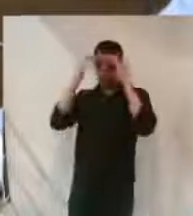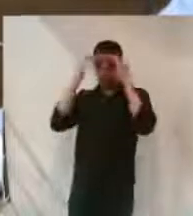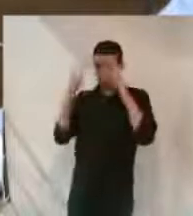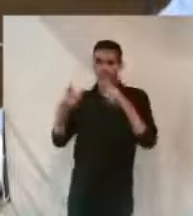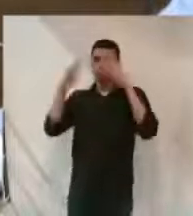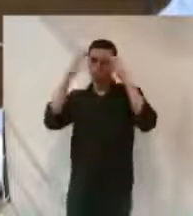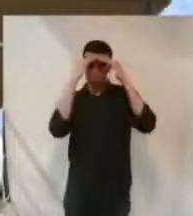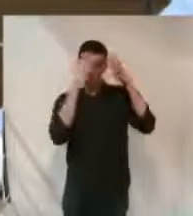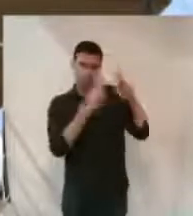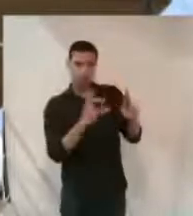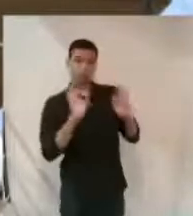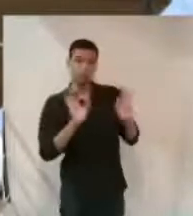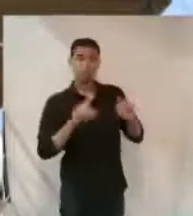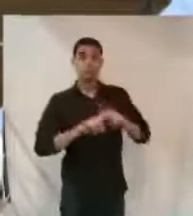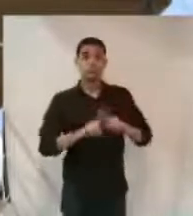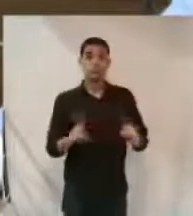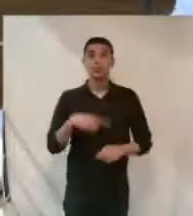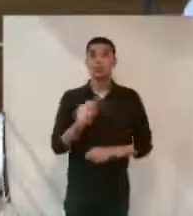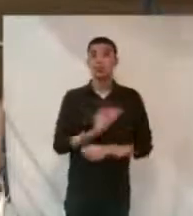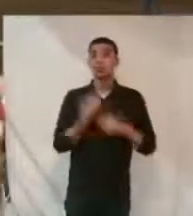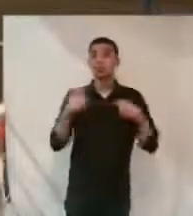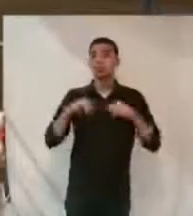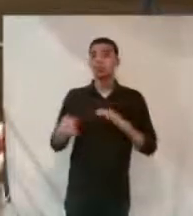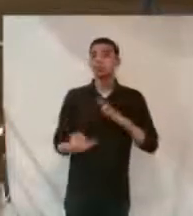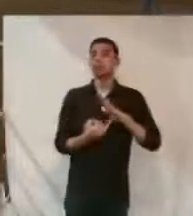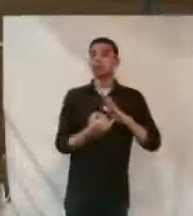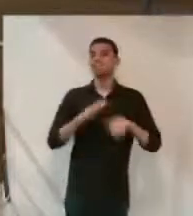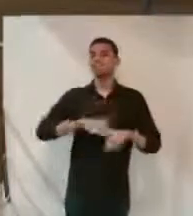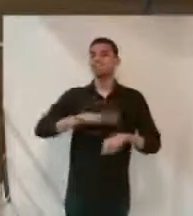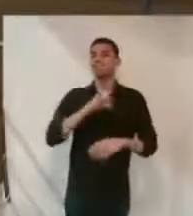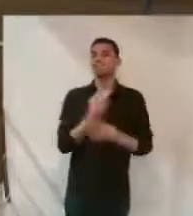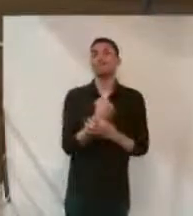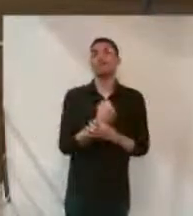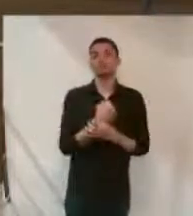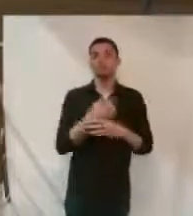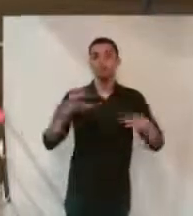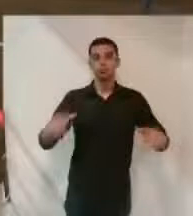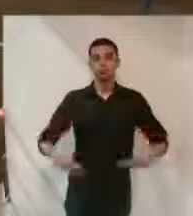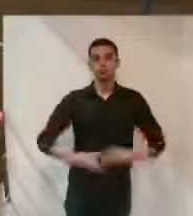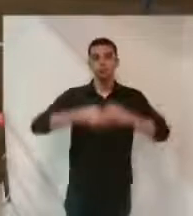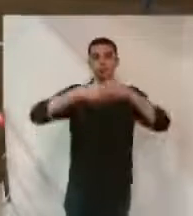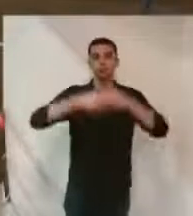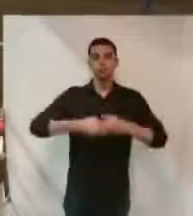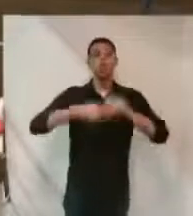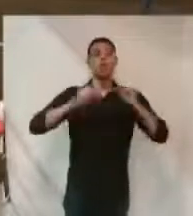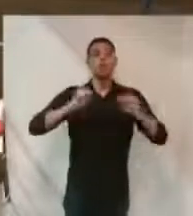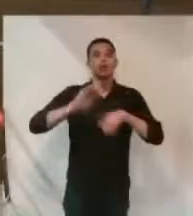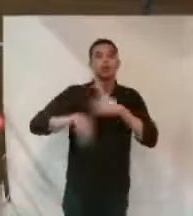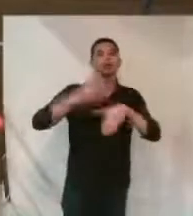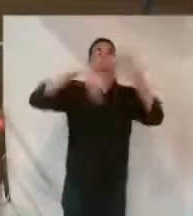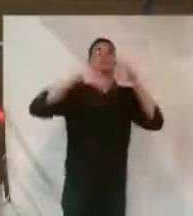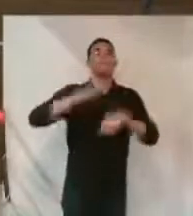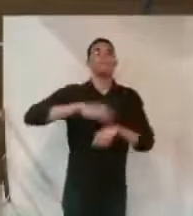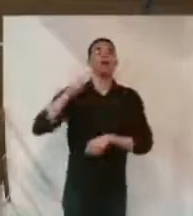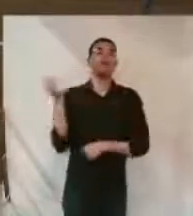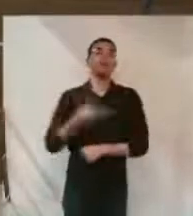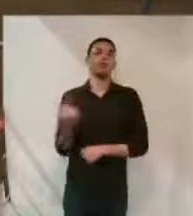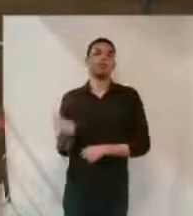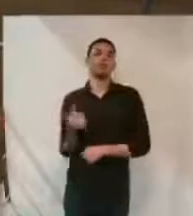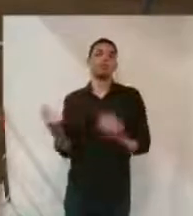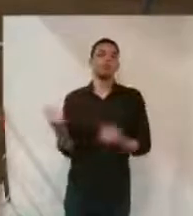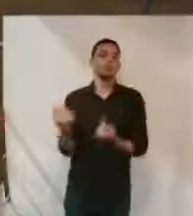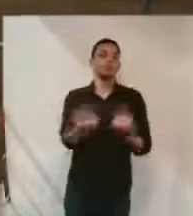reafirmar as instituições de mãos dadas, elas com certeza podem progredir muito mais do que sozinhas.